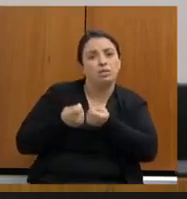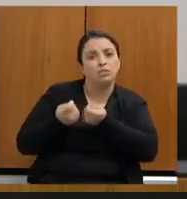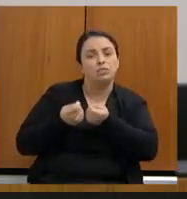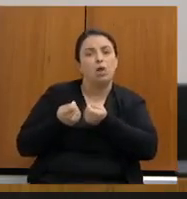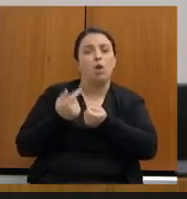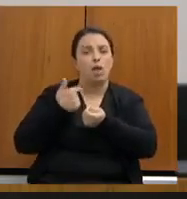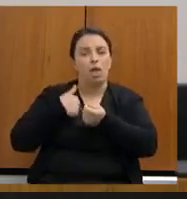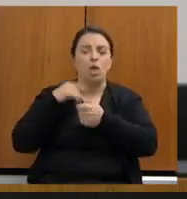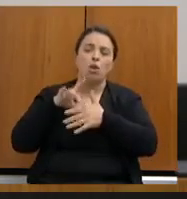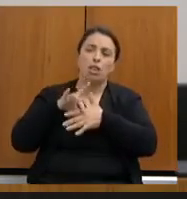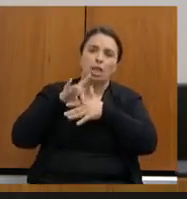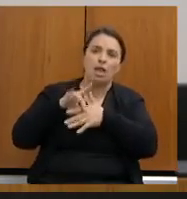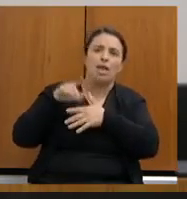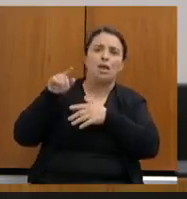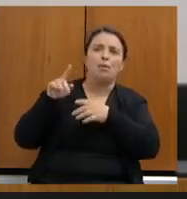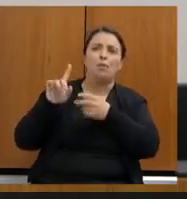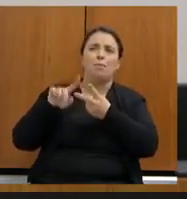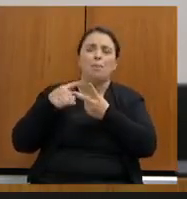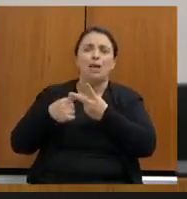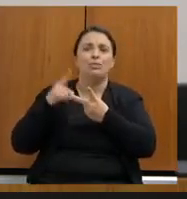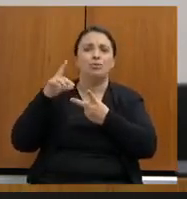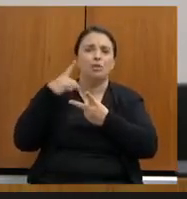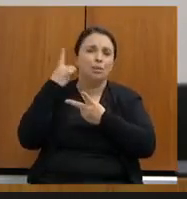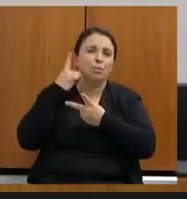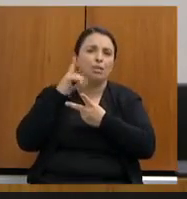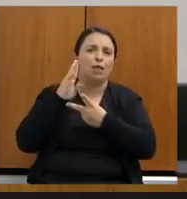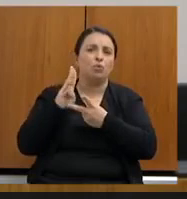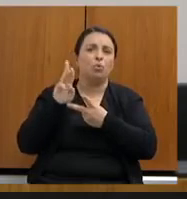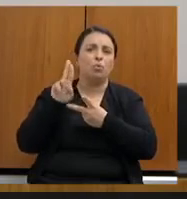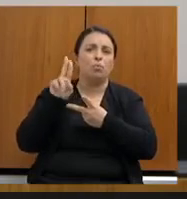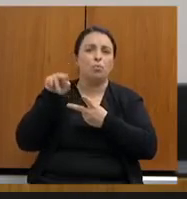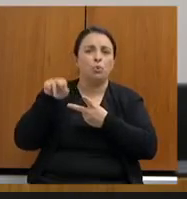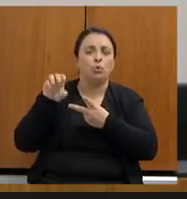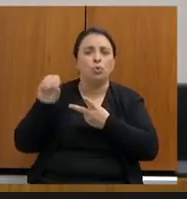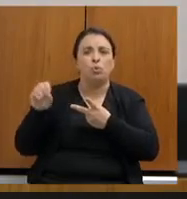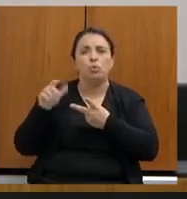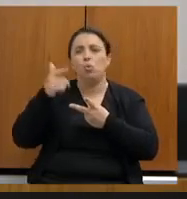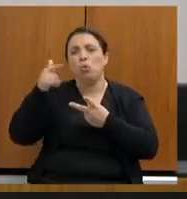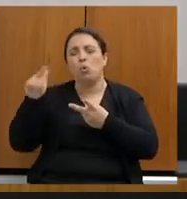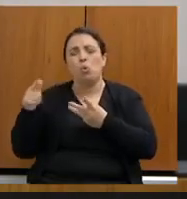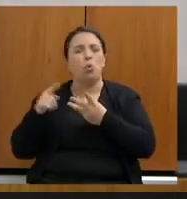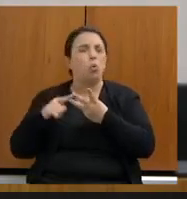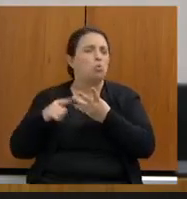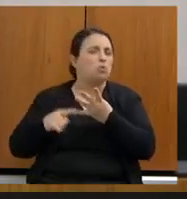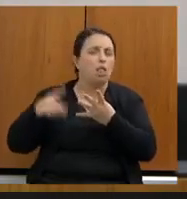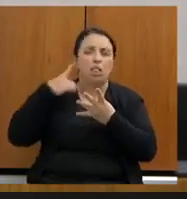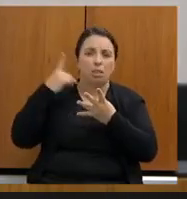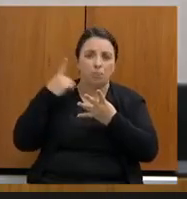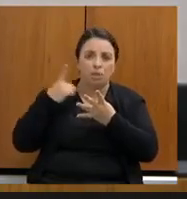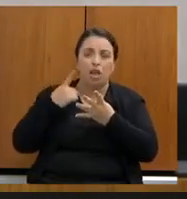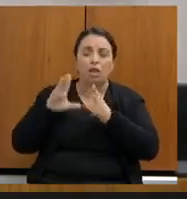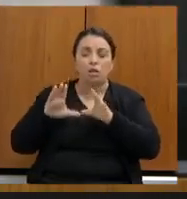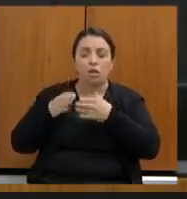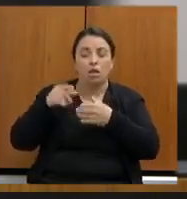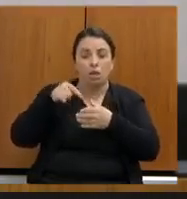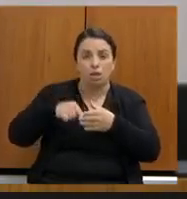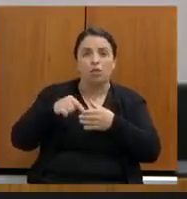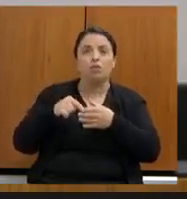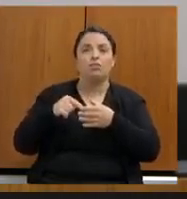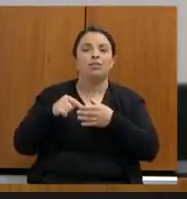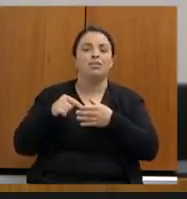Bruno Henrique que aqui se encontra com a participação de outros colegas deputados e entidades de classe de toda a segurança pública